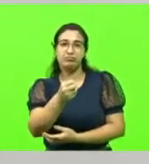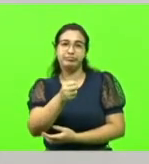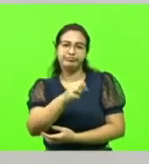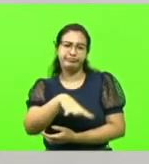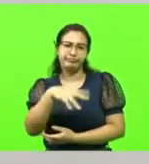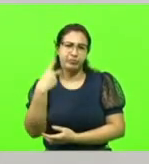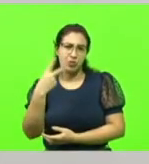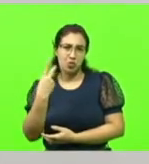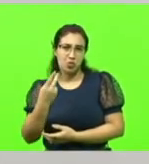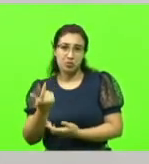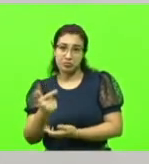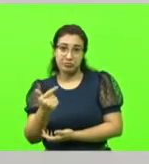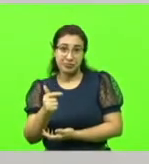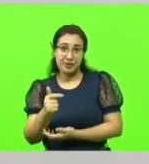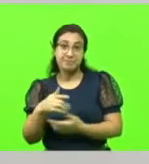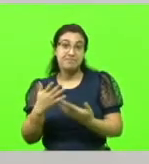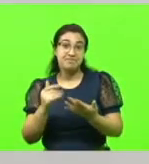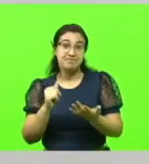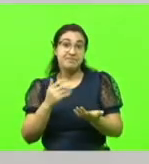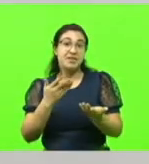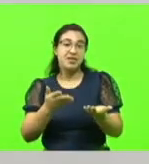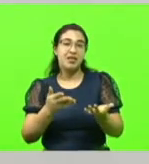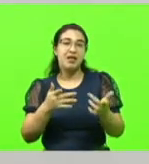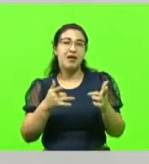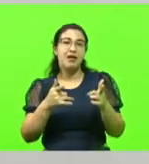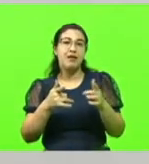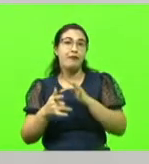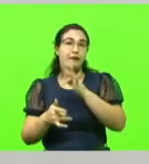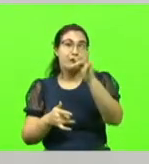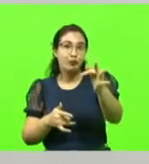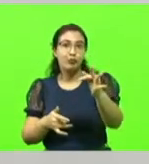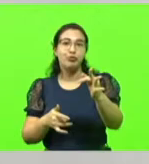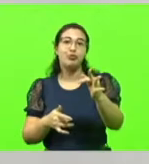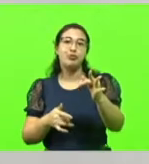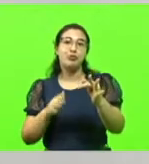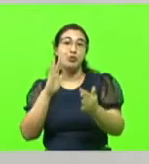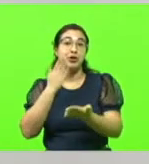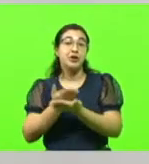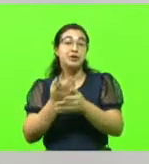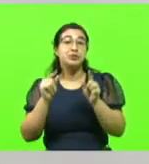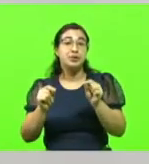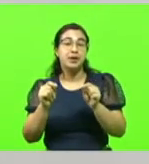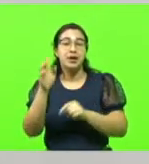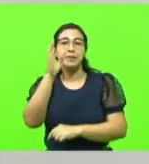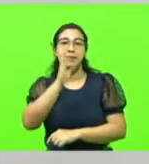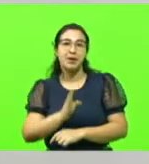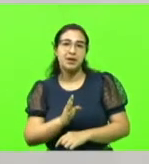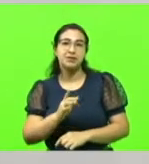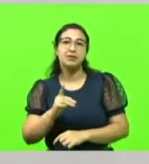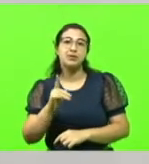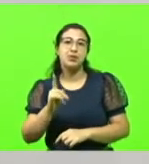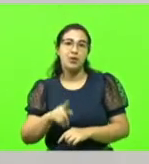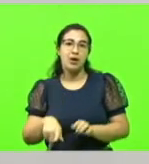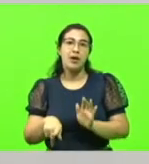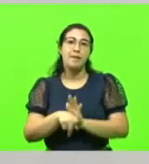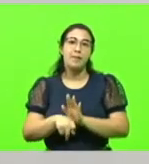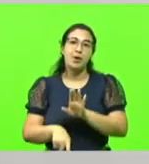por enquanto. Então, eles transformaram aquilo numa reserva futura, acreditando que o Brasil estaria na mão da esquerda em pouco